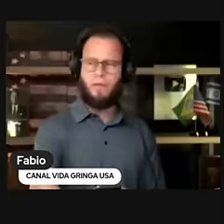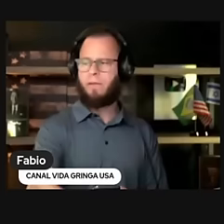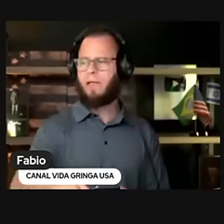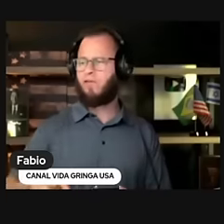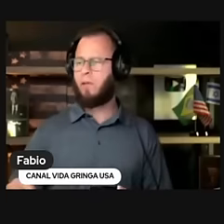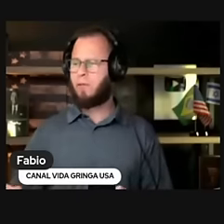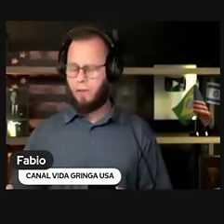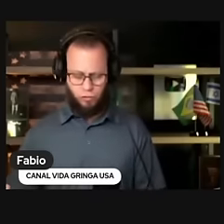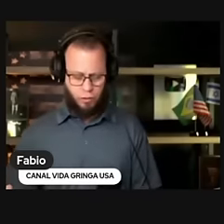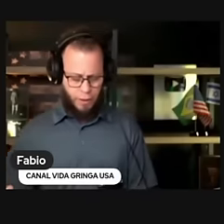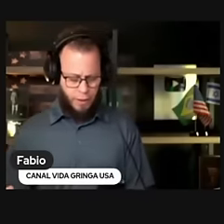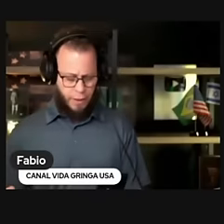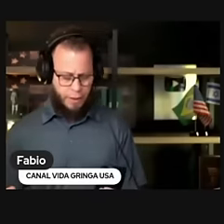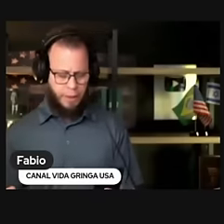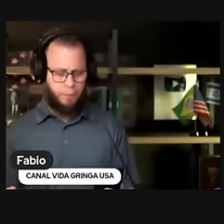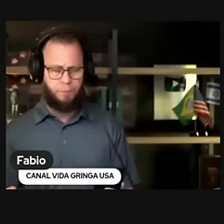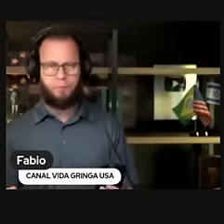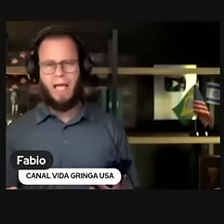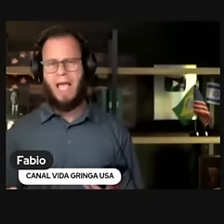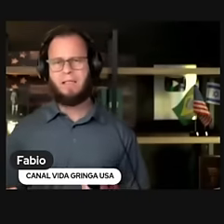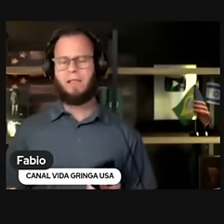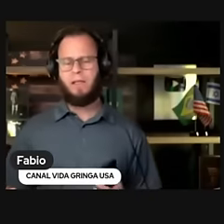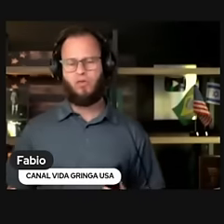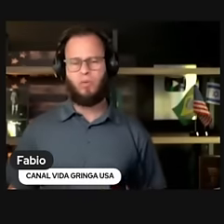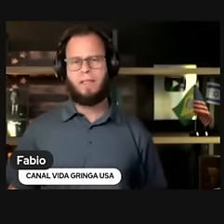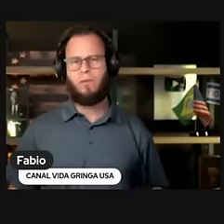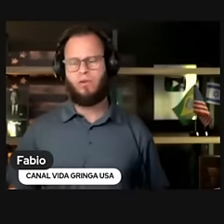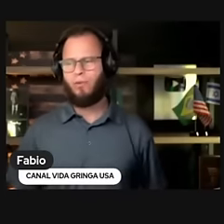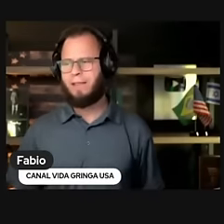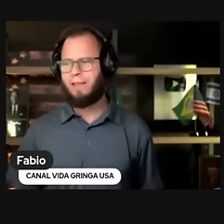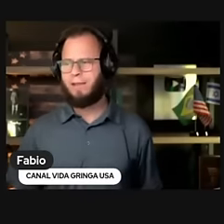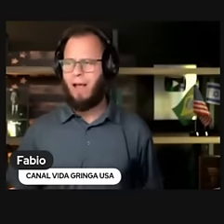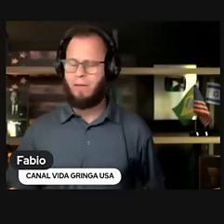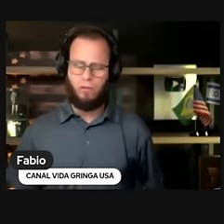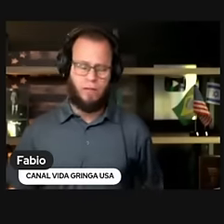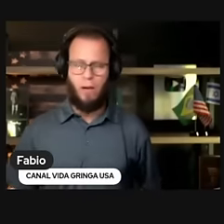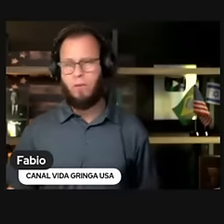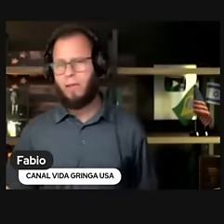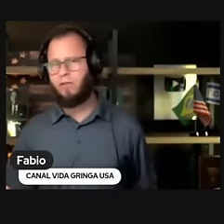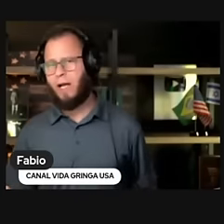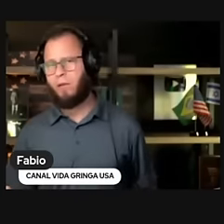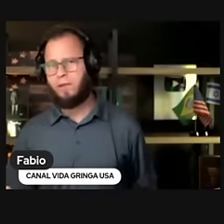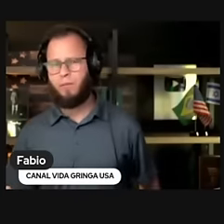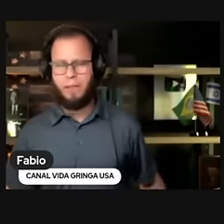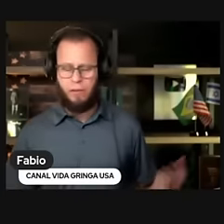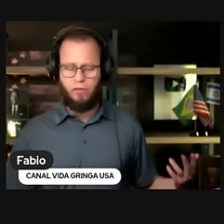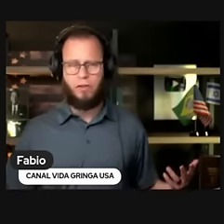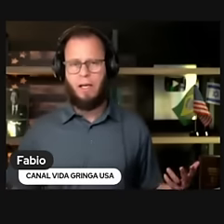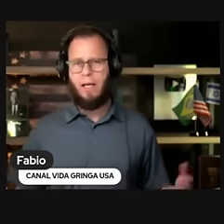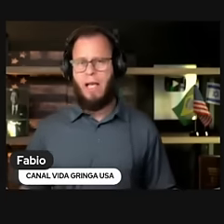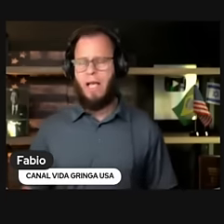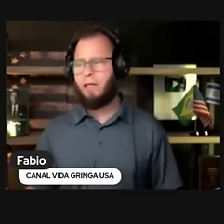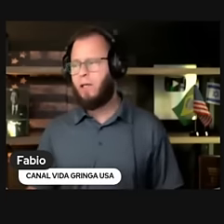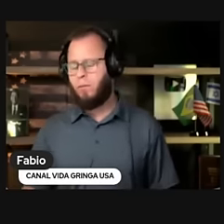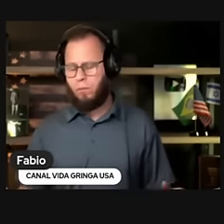só não entende que é o seguinte que essa resolução de dois estados é o que Israel sempre quis